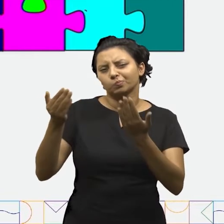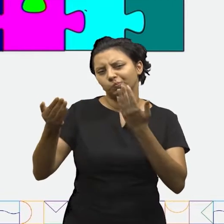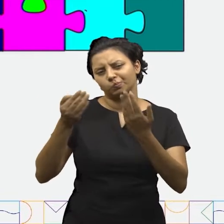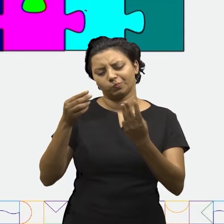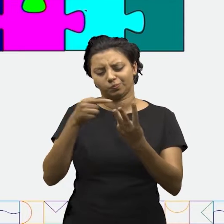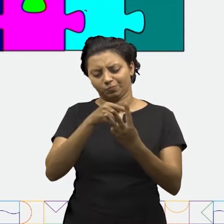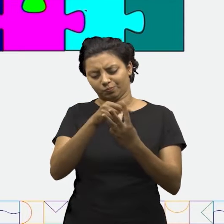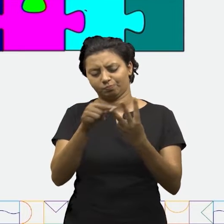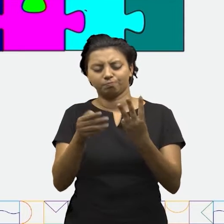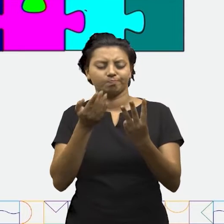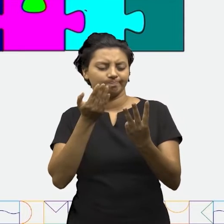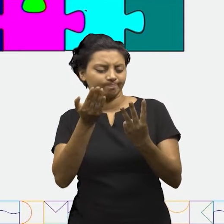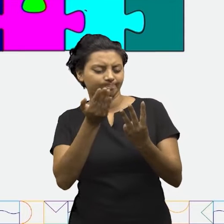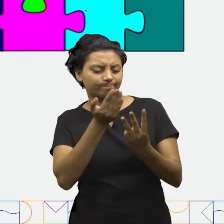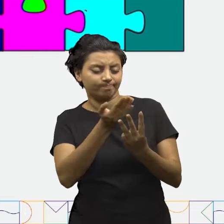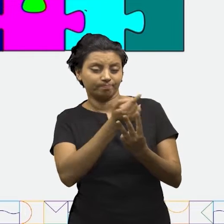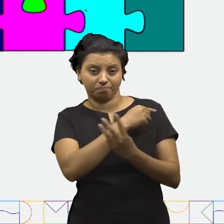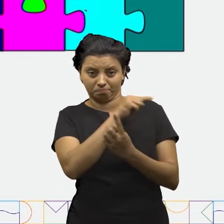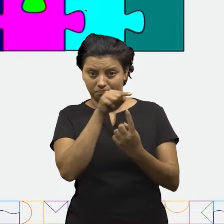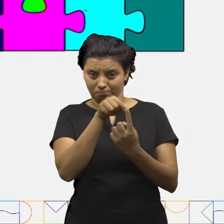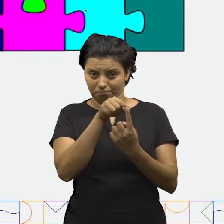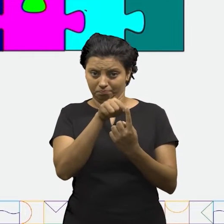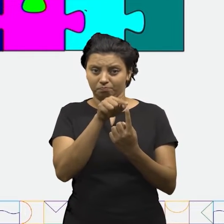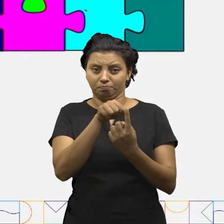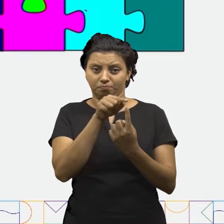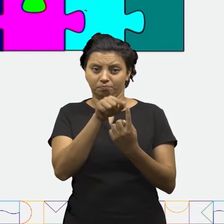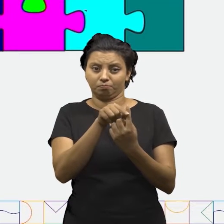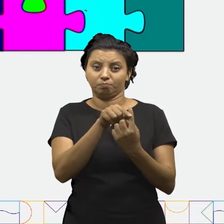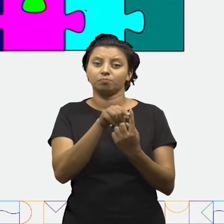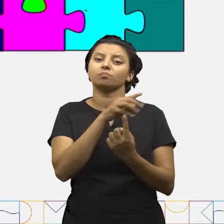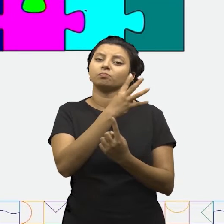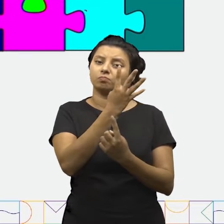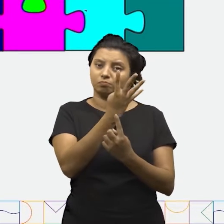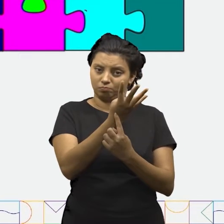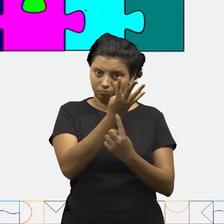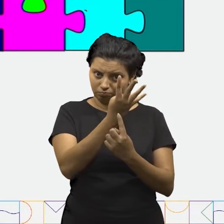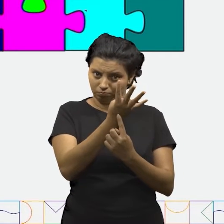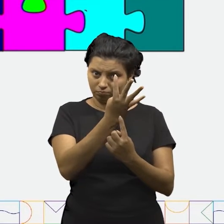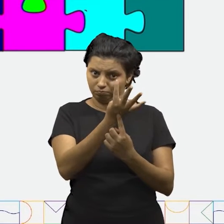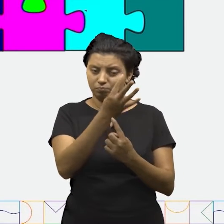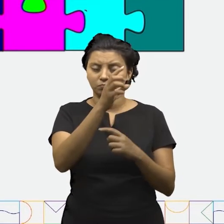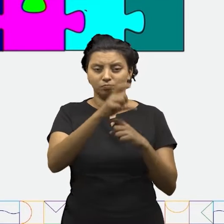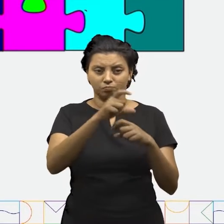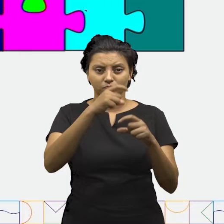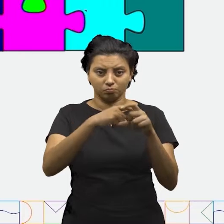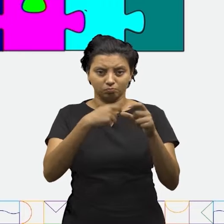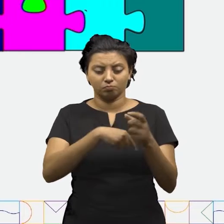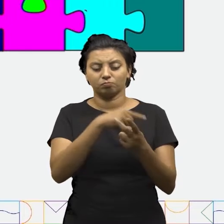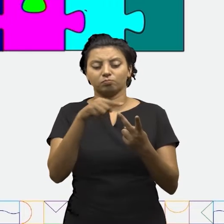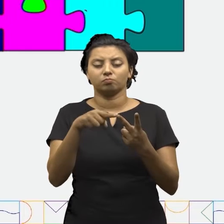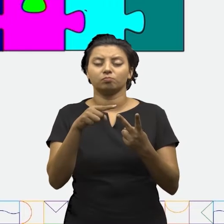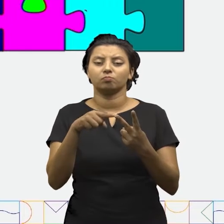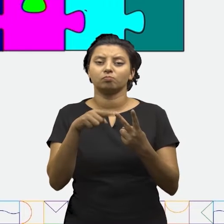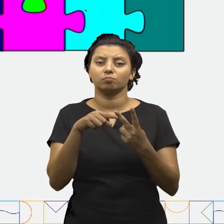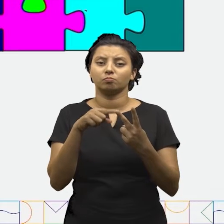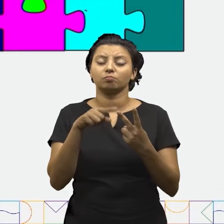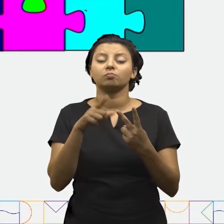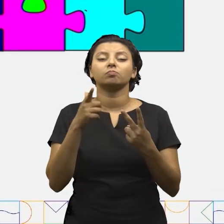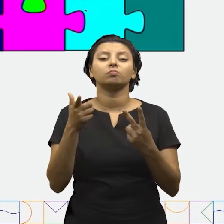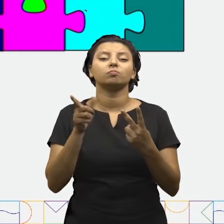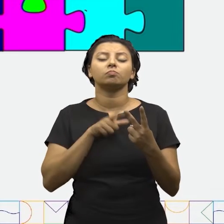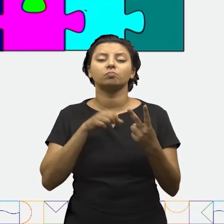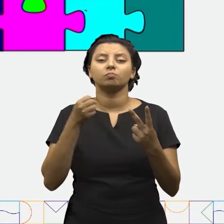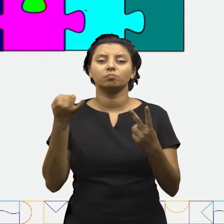os quebra-cabeças, no primeiro nós temos 4 peças. No segundo,